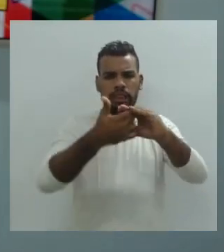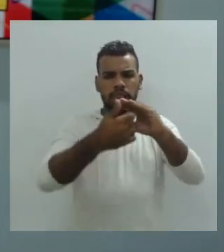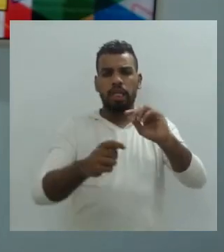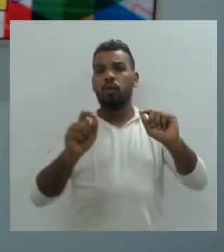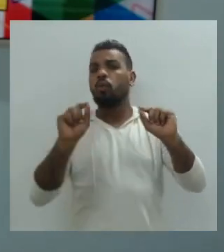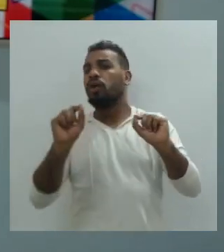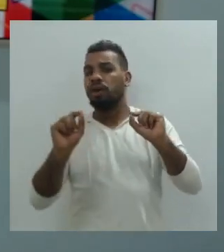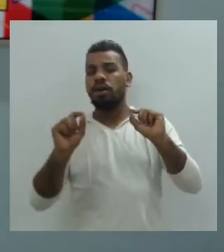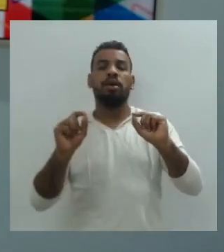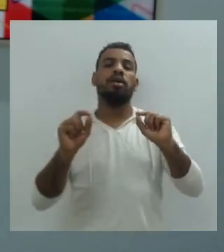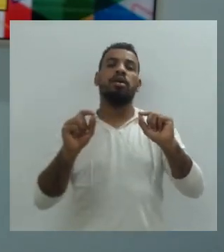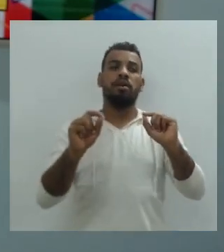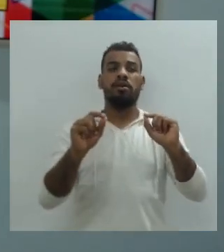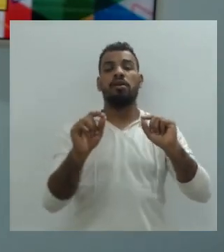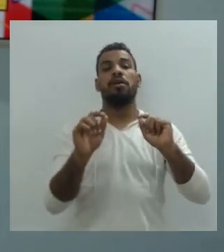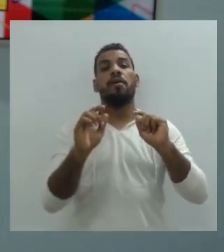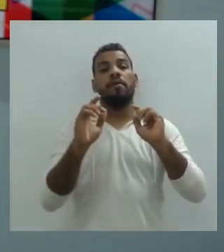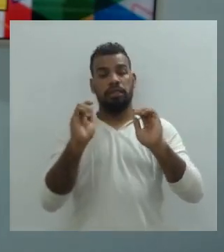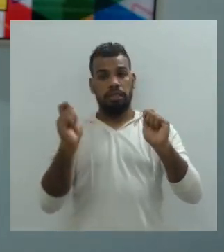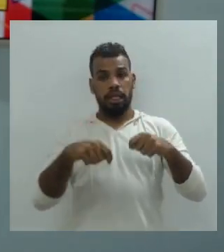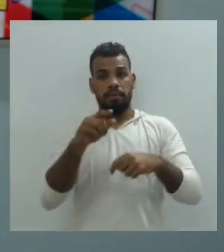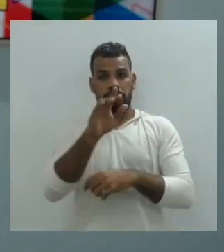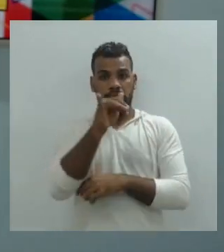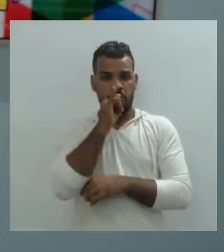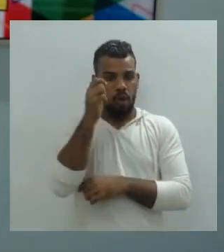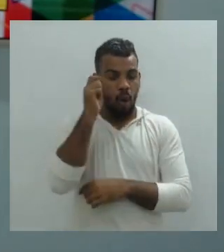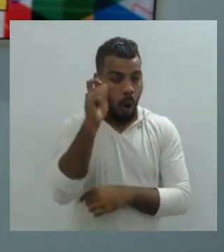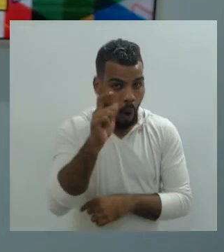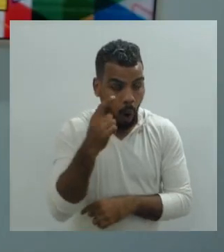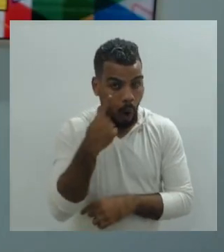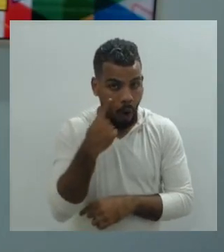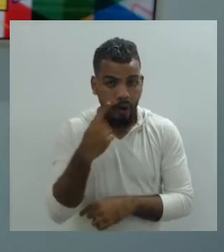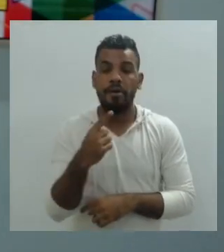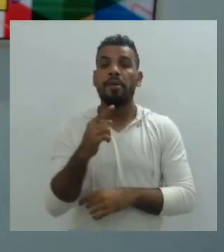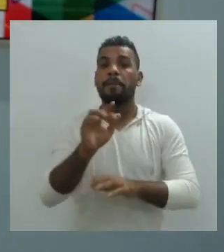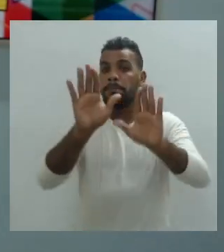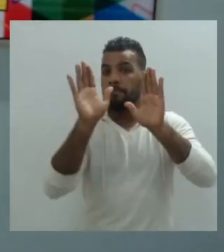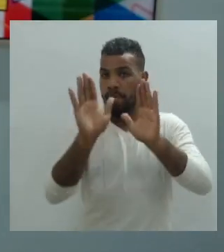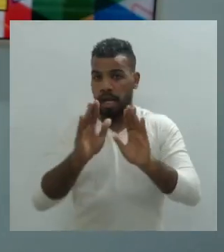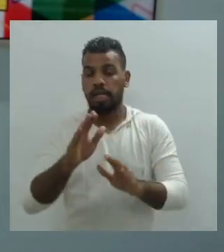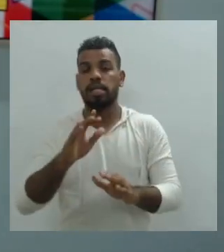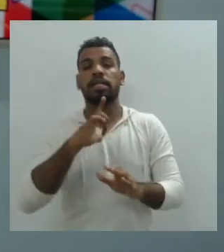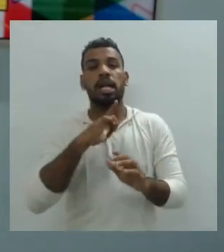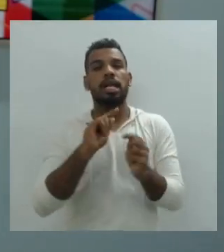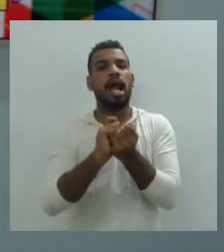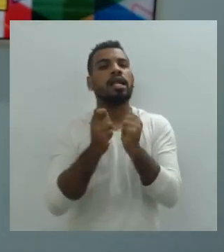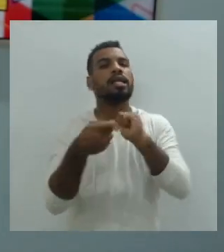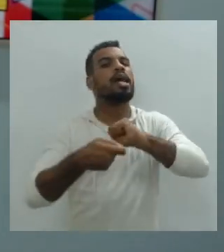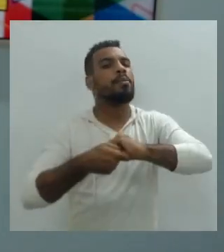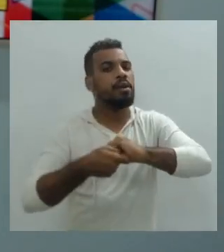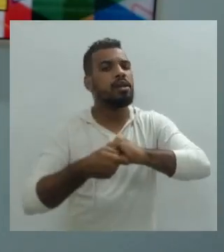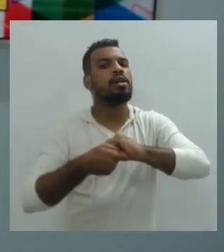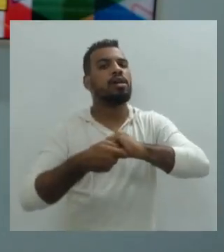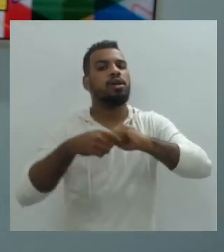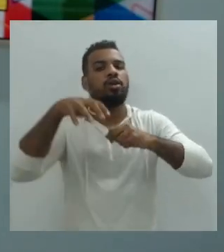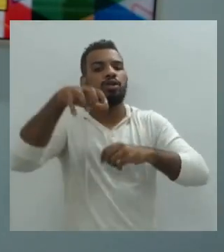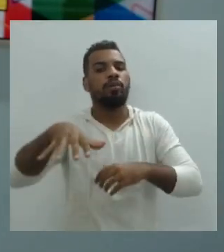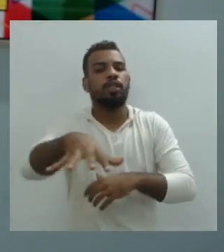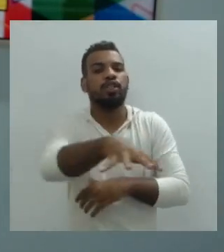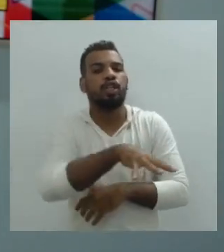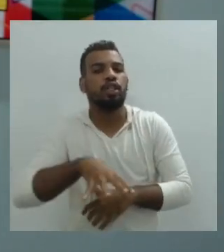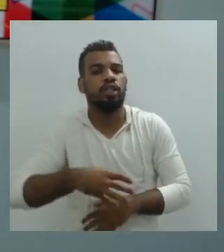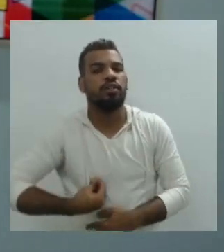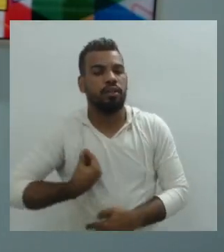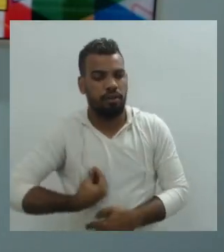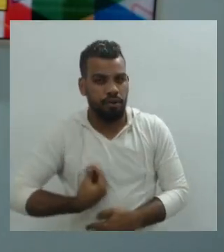podem ser considerados mais, se liga nisso, hein, fera, mais adaptados ao meio do